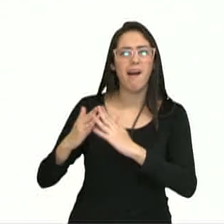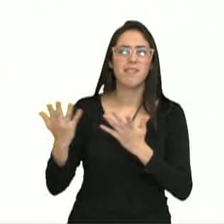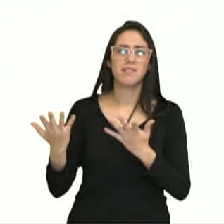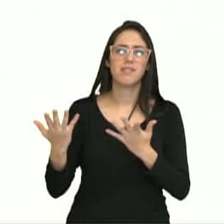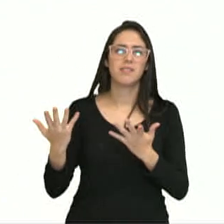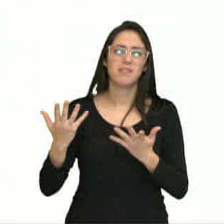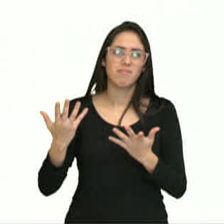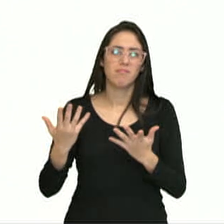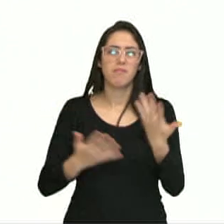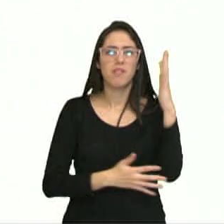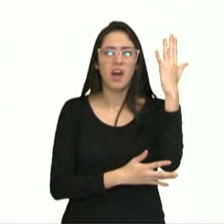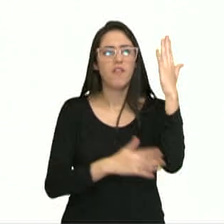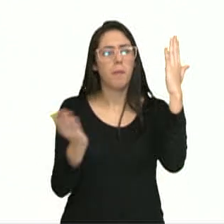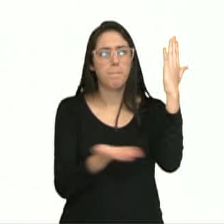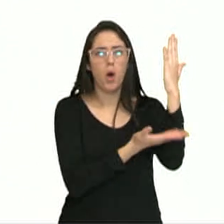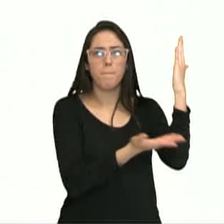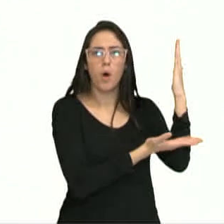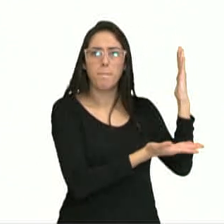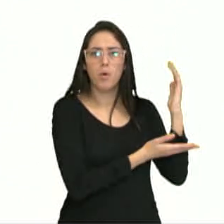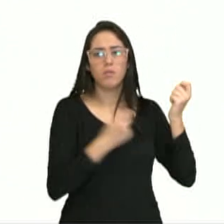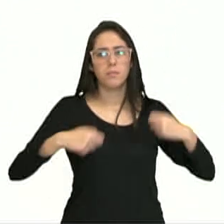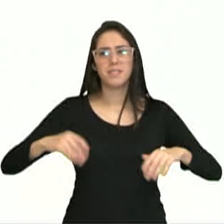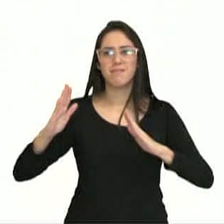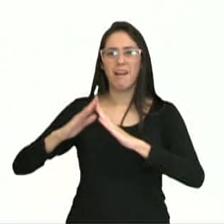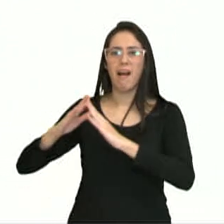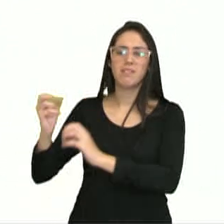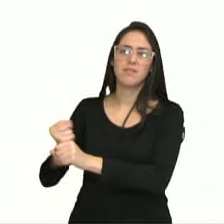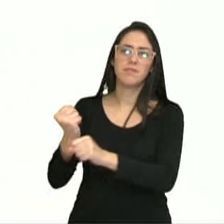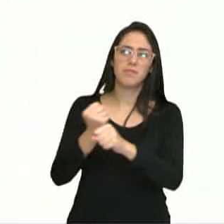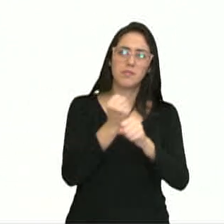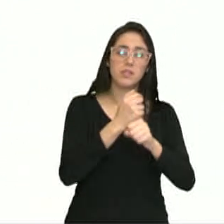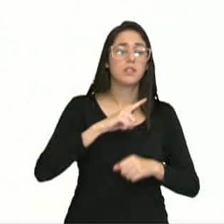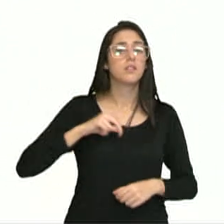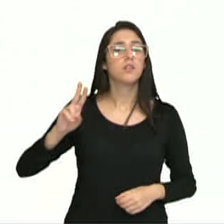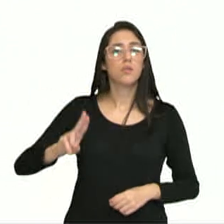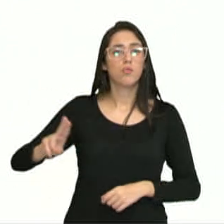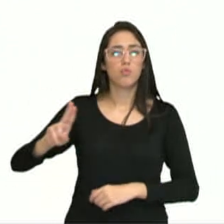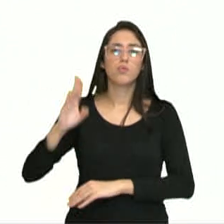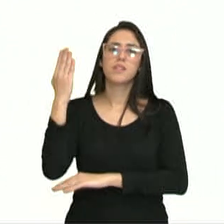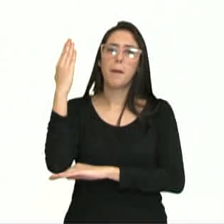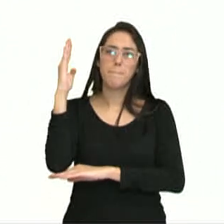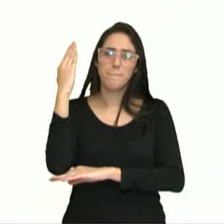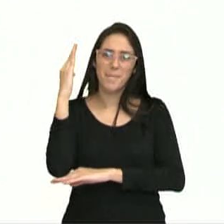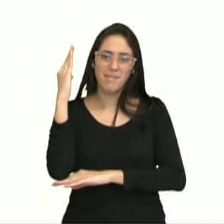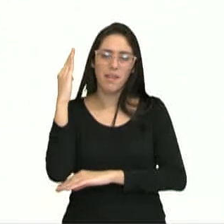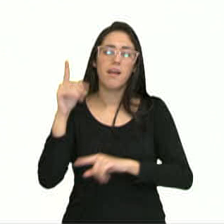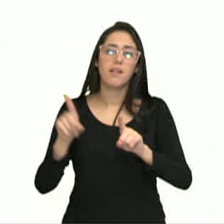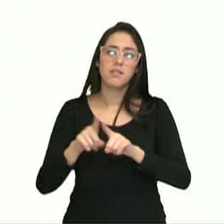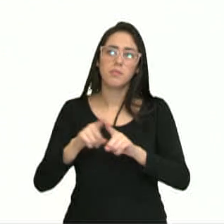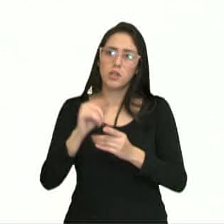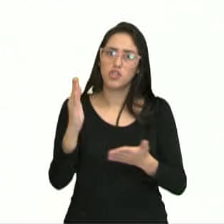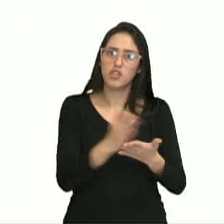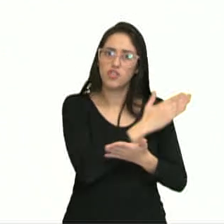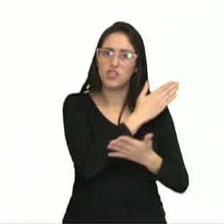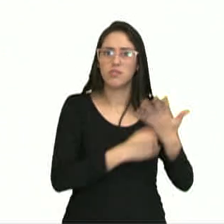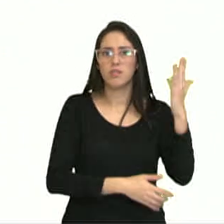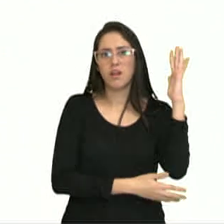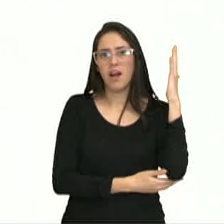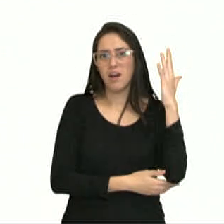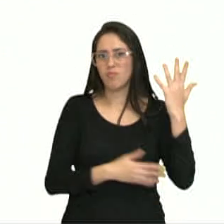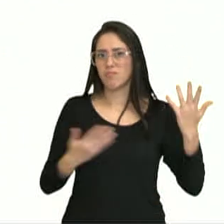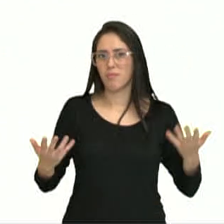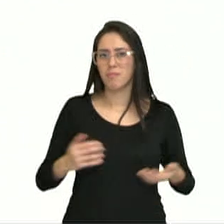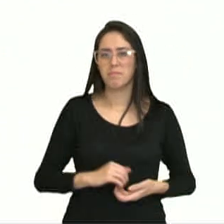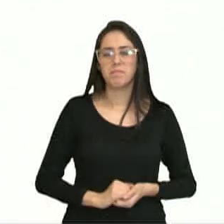árvore, né? Além da madeira que foi usada para construção, tinha que tirar a árvore para poder você ocupar o seu